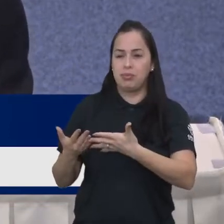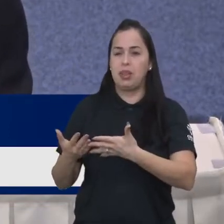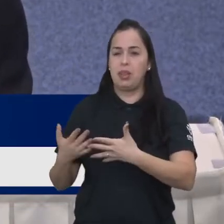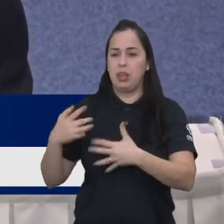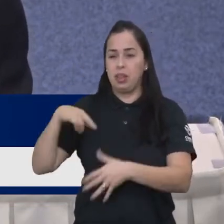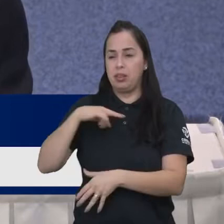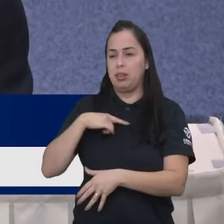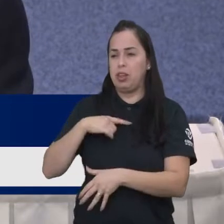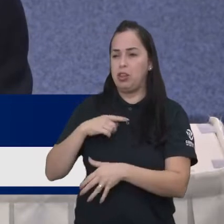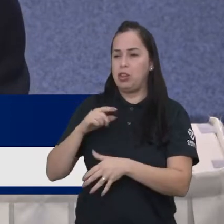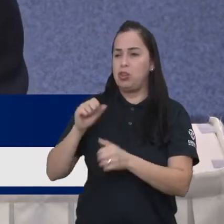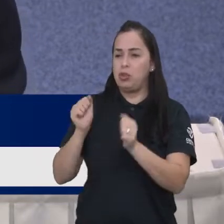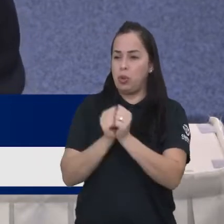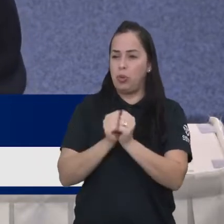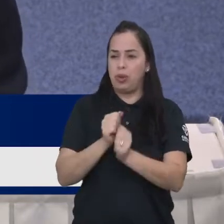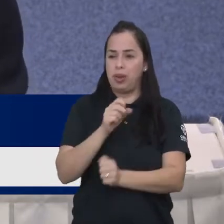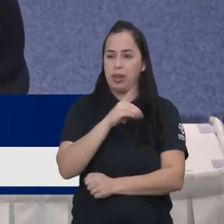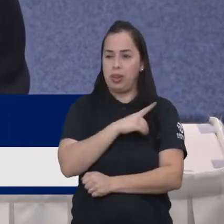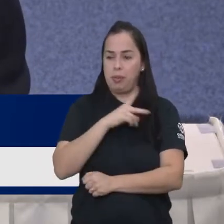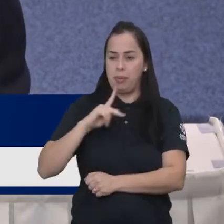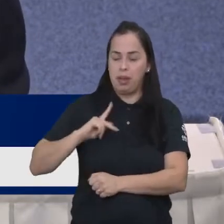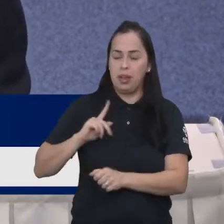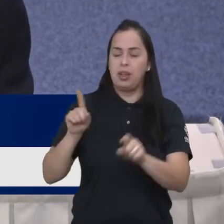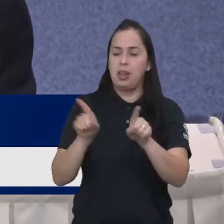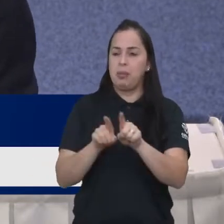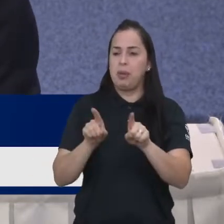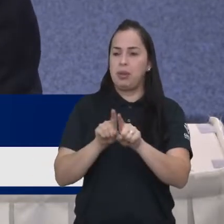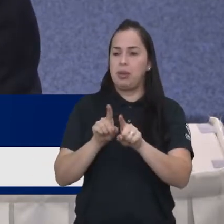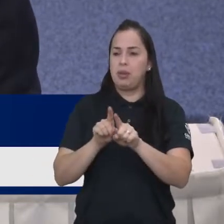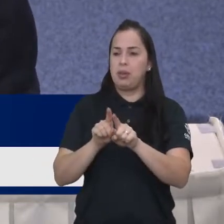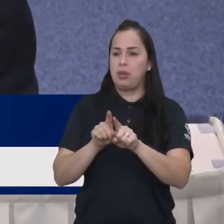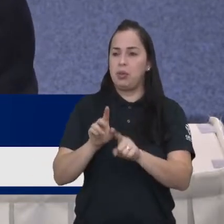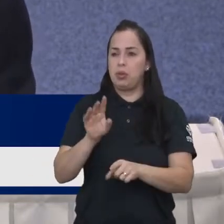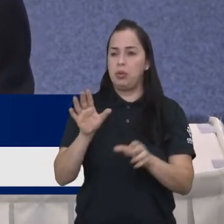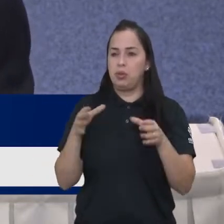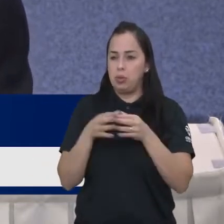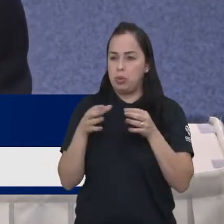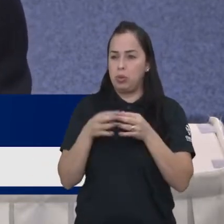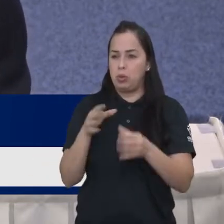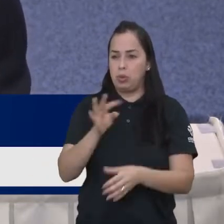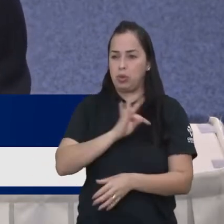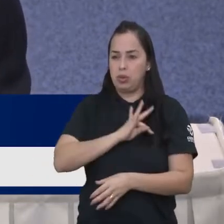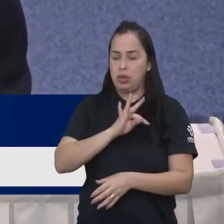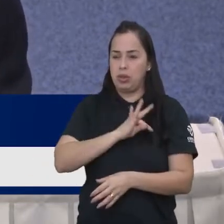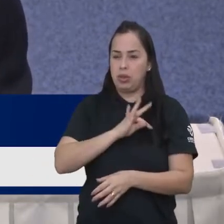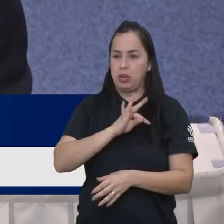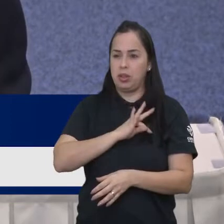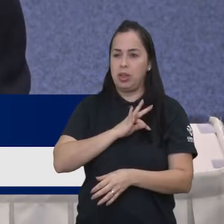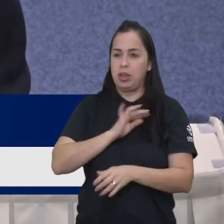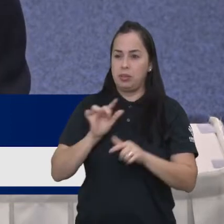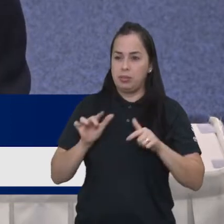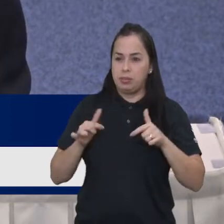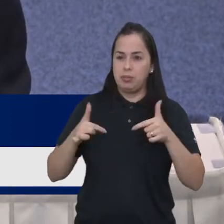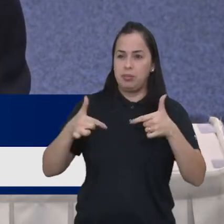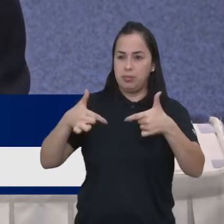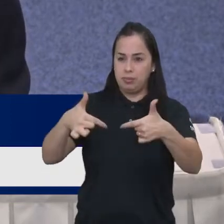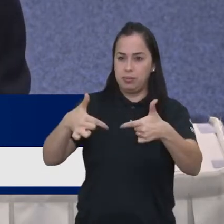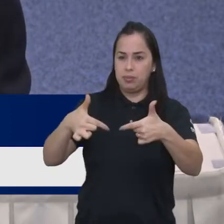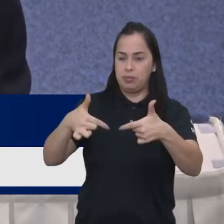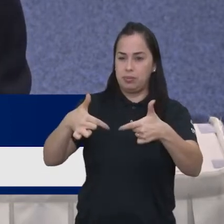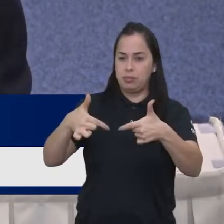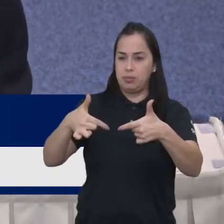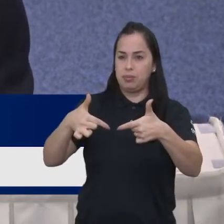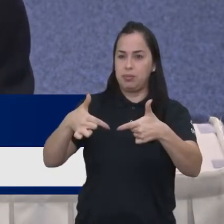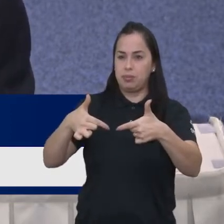para que a gente possa, junto com a Defensoria Pública, junto com o Poder Executivo, com os técnicos do Poder Executivo, avançar para uma